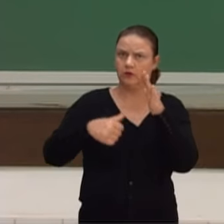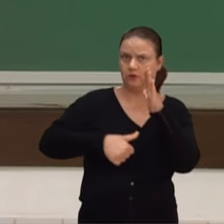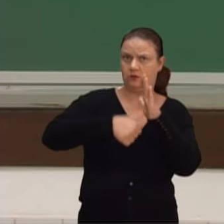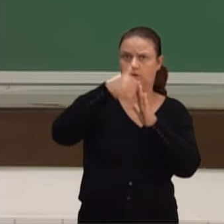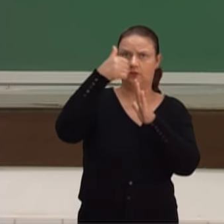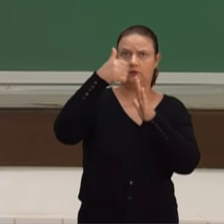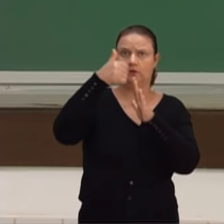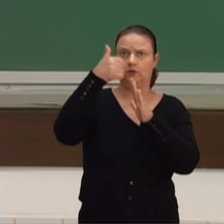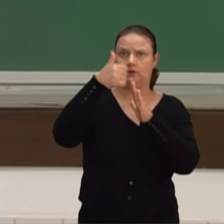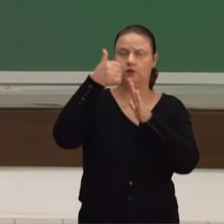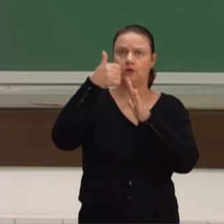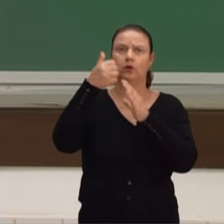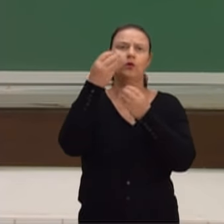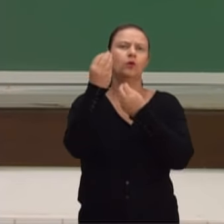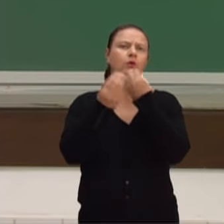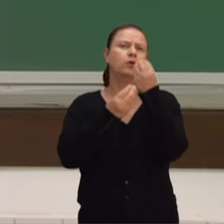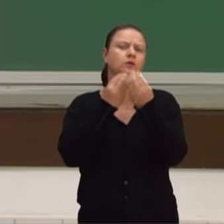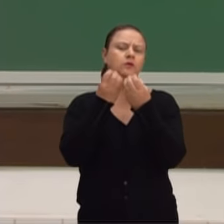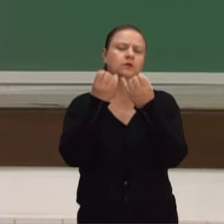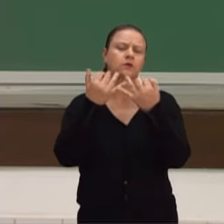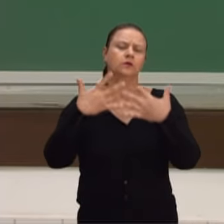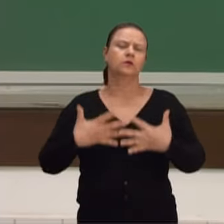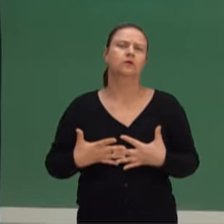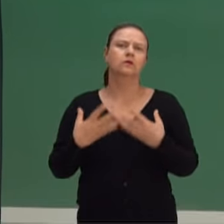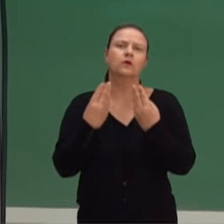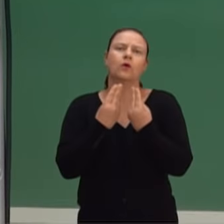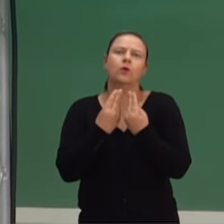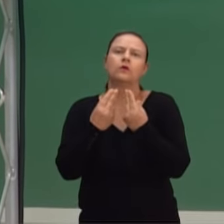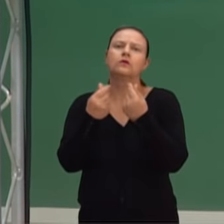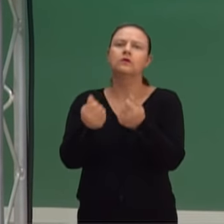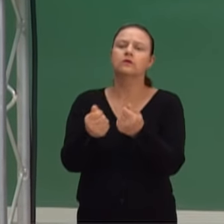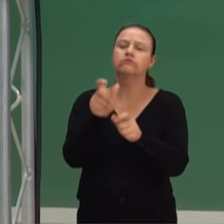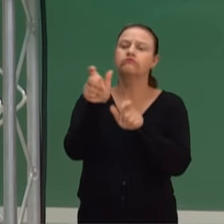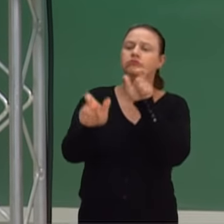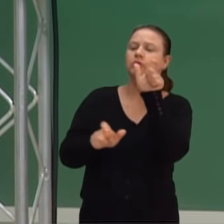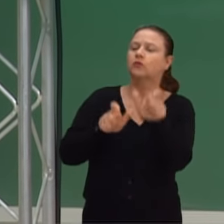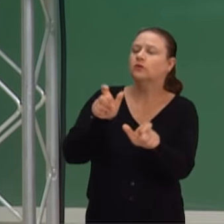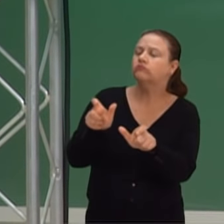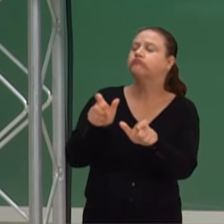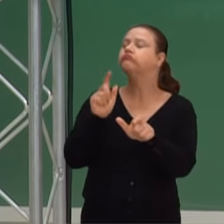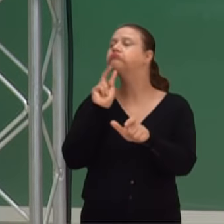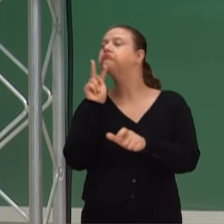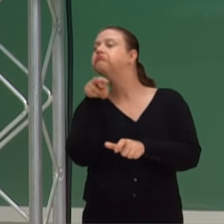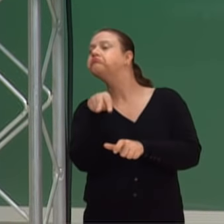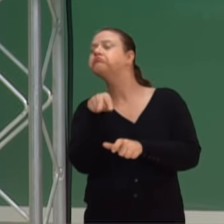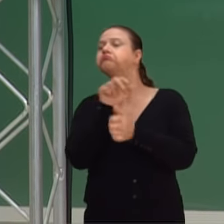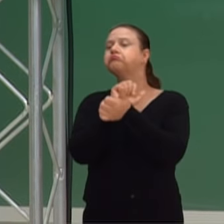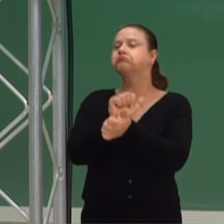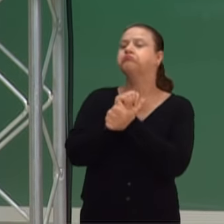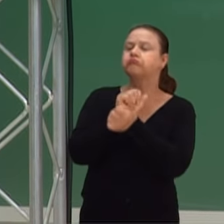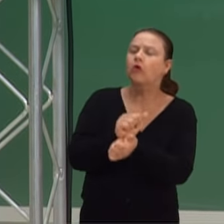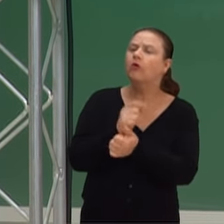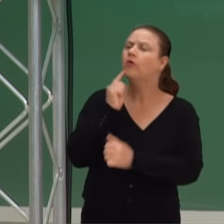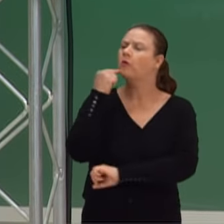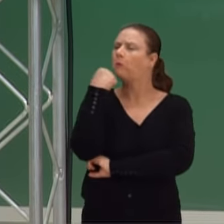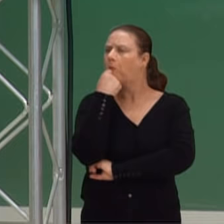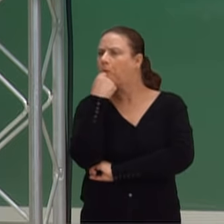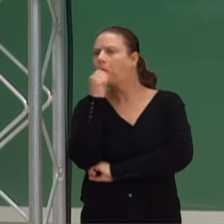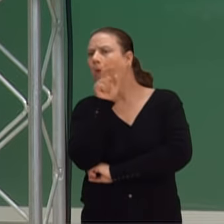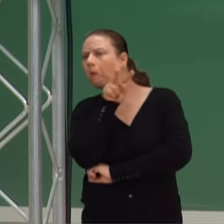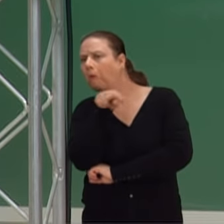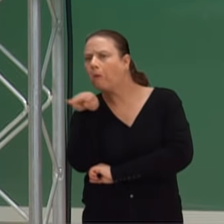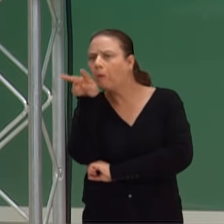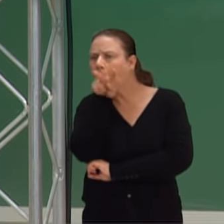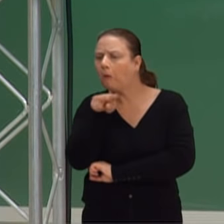sobre a qualidade do escravo, ou seja, a qualidade da mercadoria. O escravo sendo tratado como mercadoria,